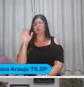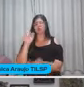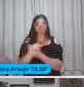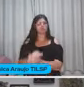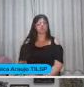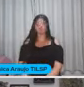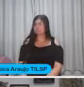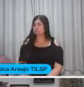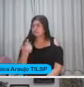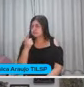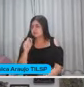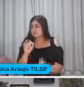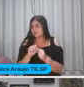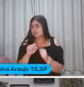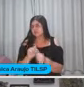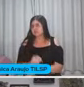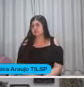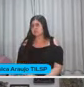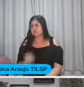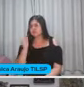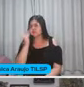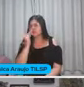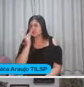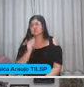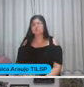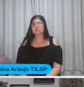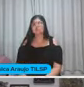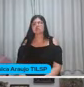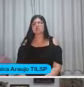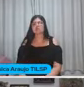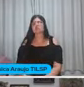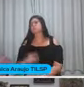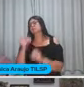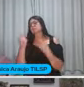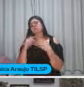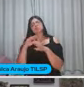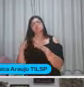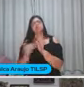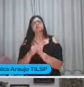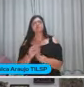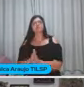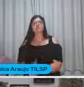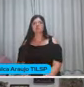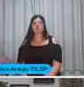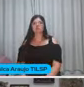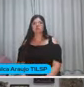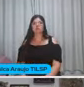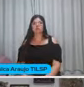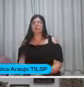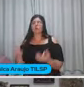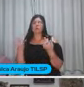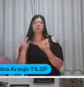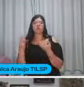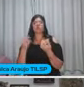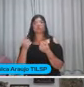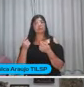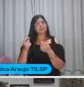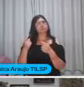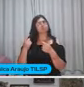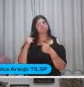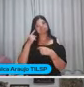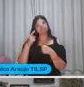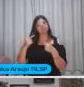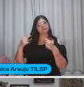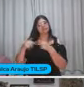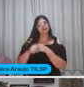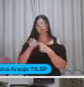Não dá pra gente Tentar Não precisa ser tudo Gente Mas O ótimo É o inimigo do bom Mas a